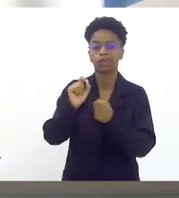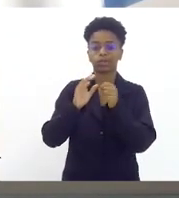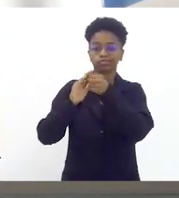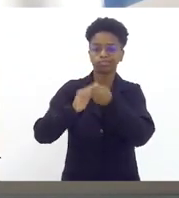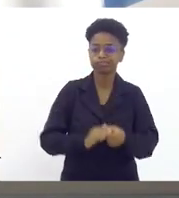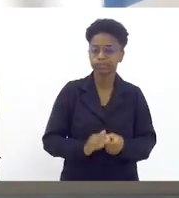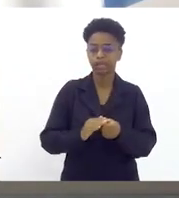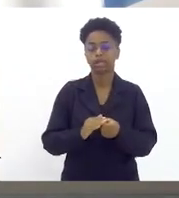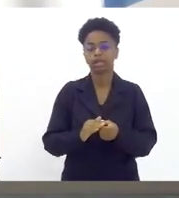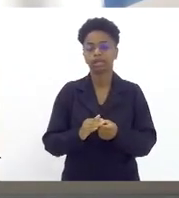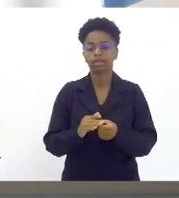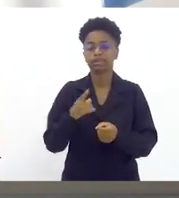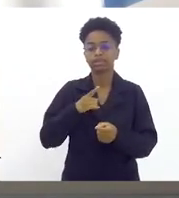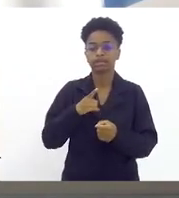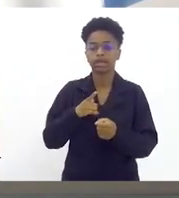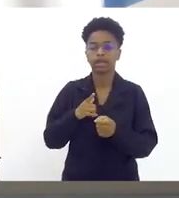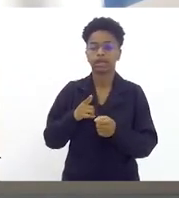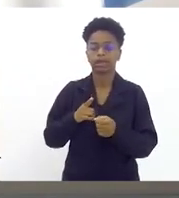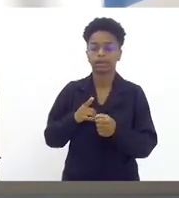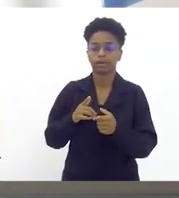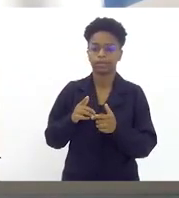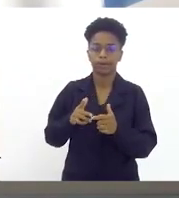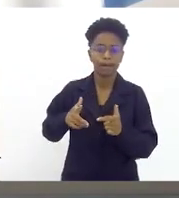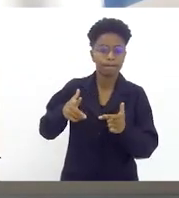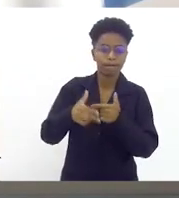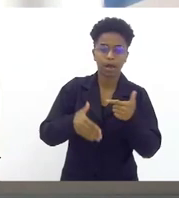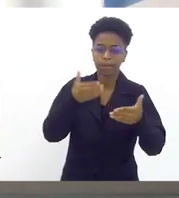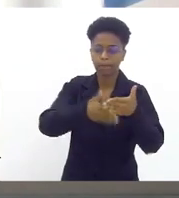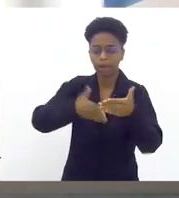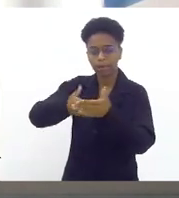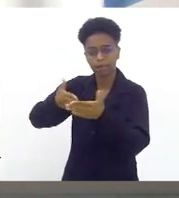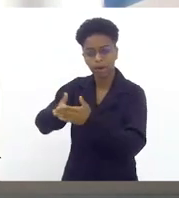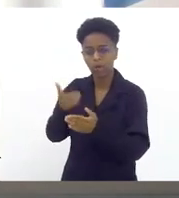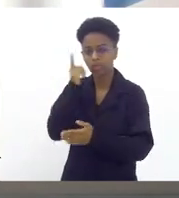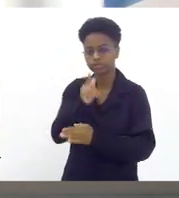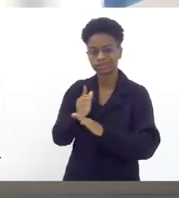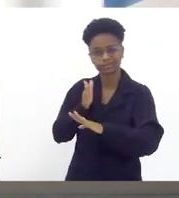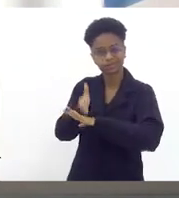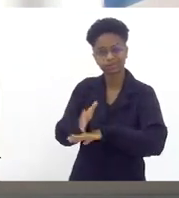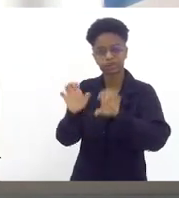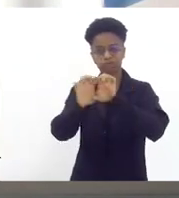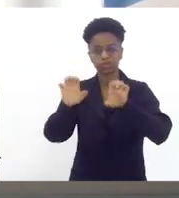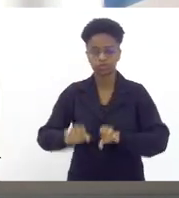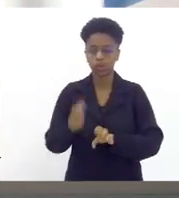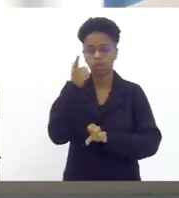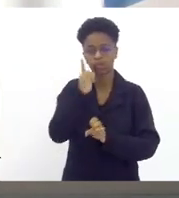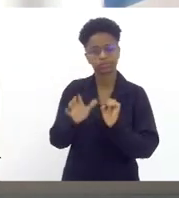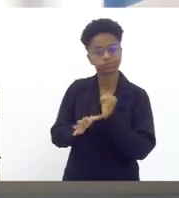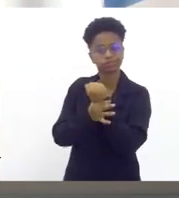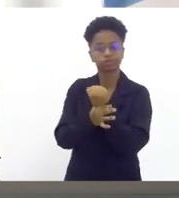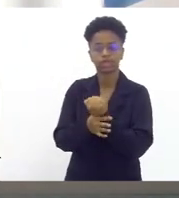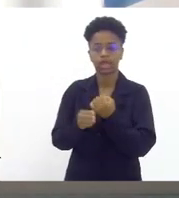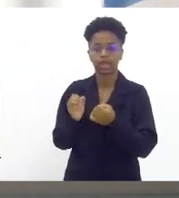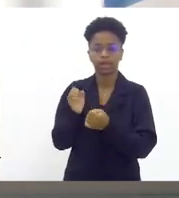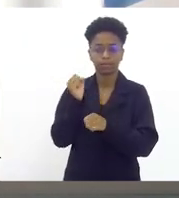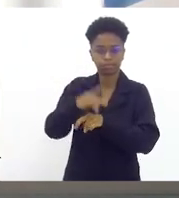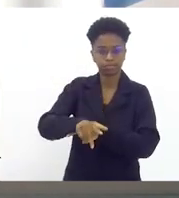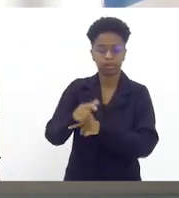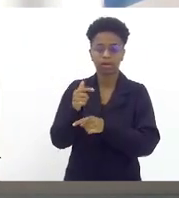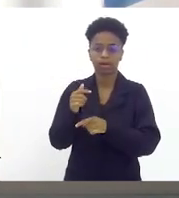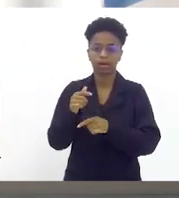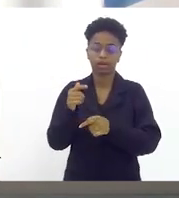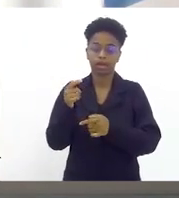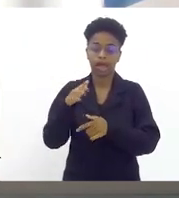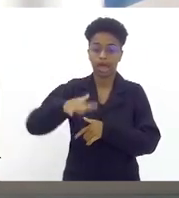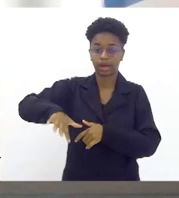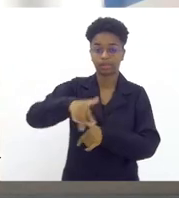marginalização tendo a interdição em relação ao acesso às estruturas que vão garantir o seu ingresso no mercado de trabalho formal.